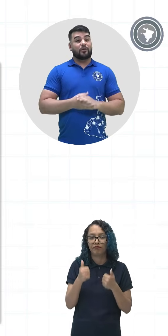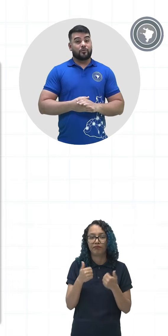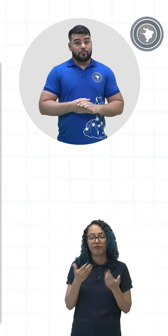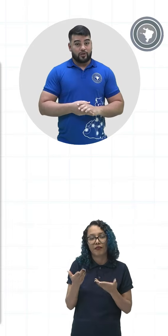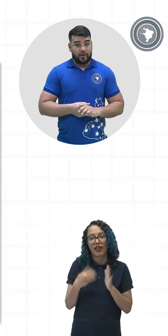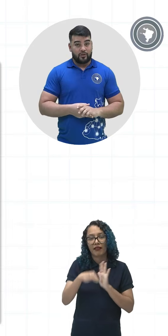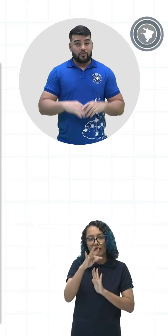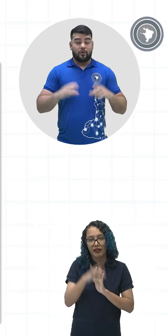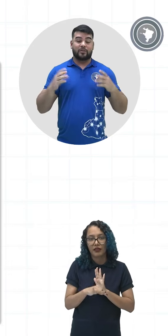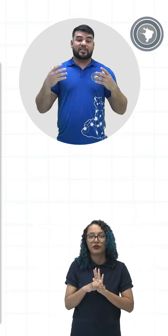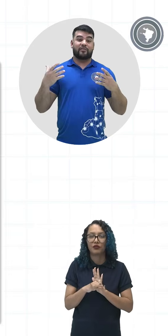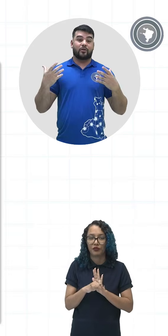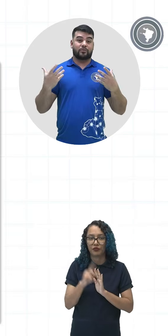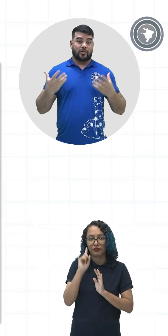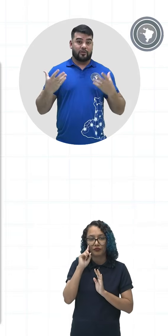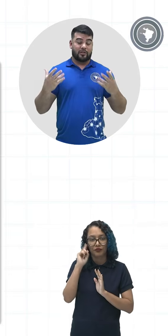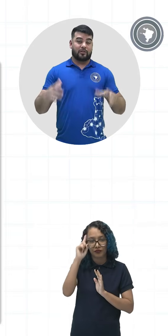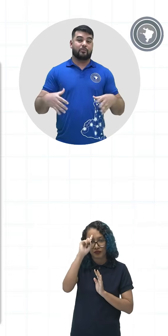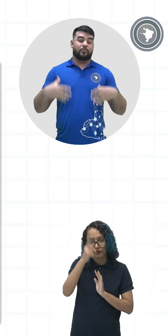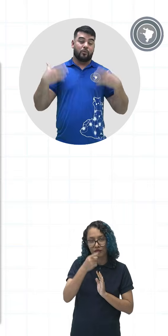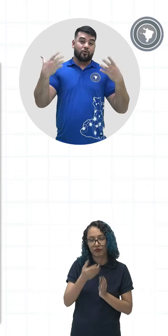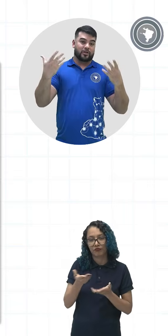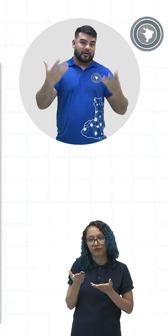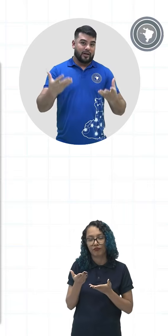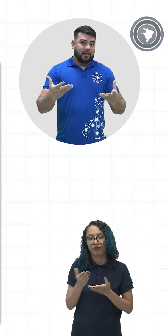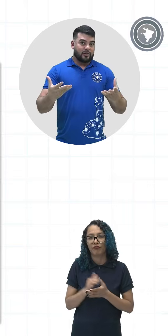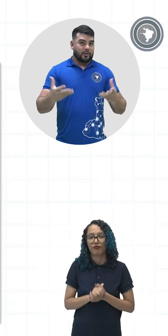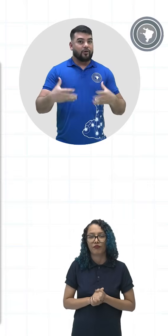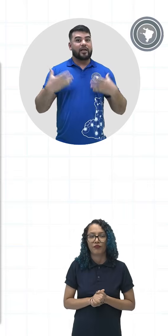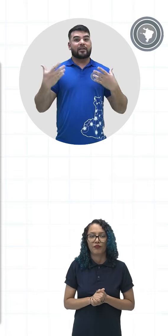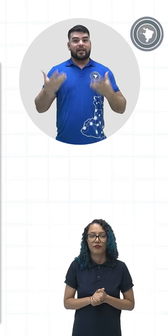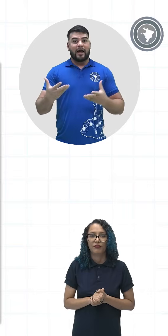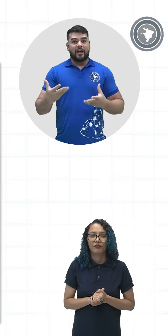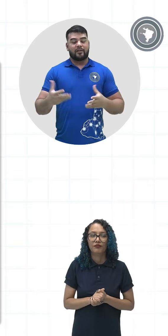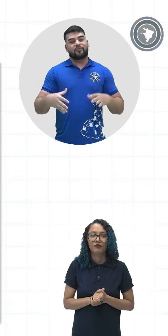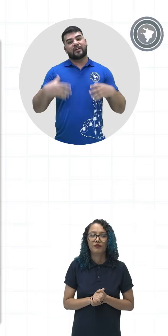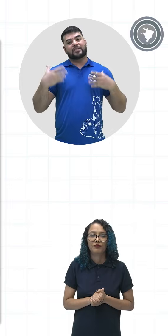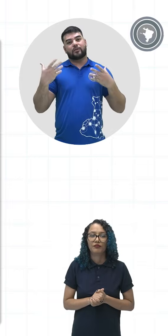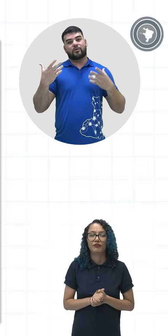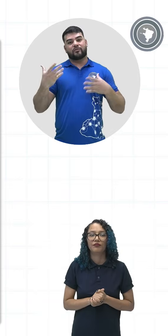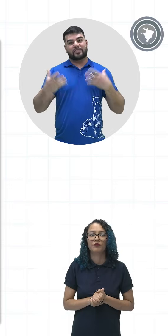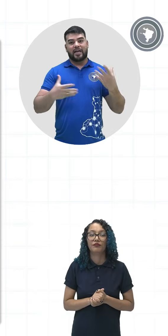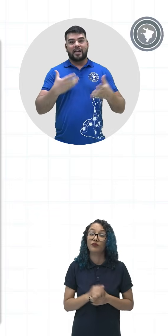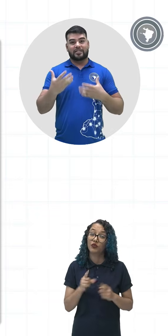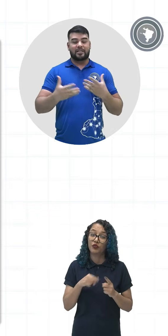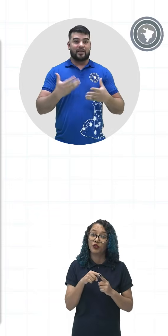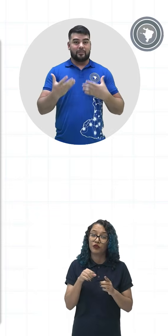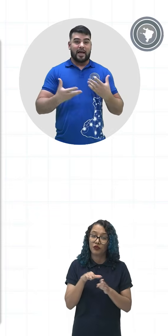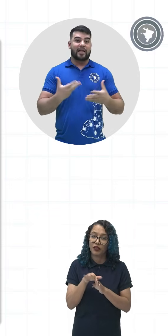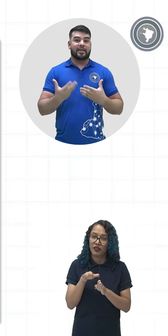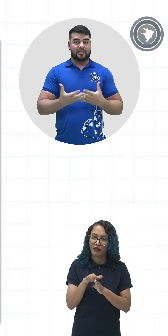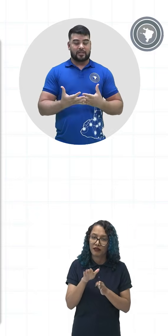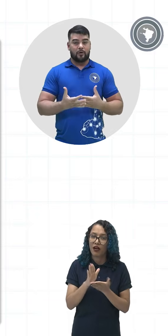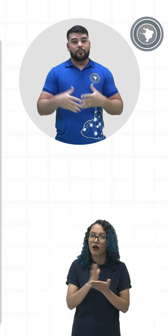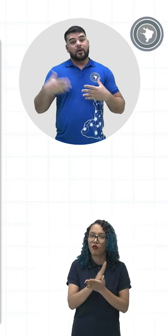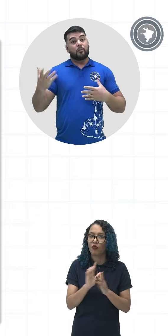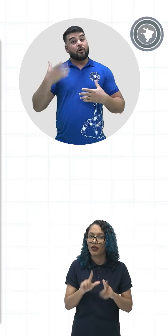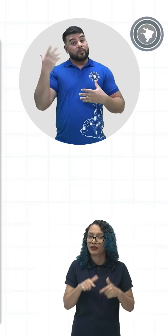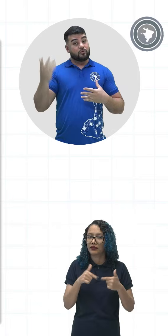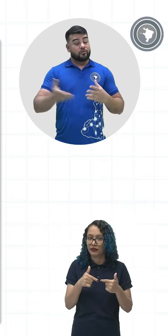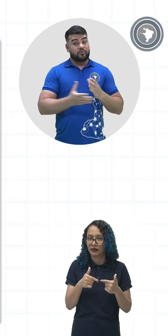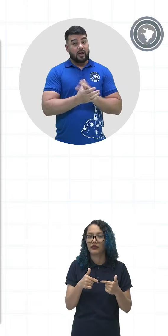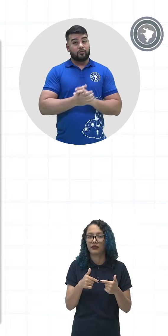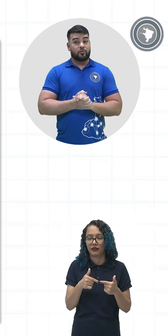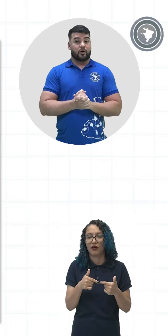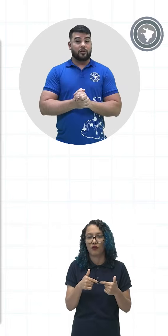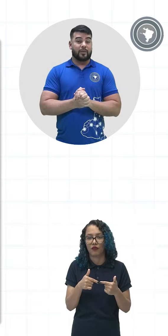texto injuntivo. Observe que é um texto que te busca te orientar, fazer com que você realize determinada ação por